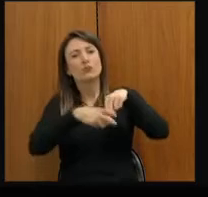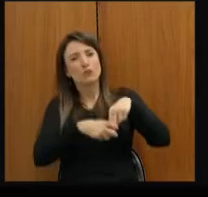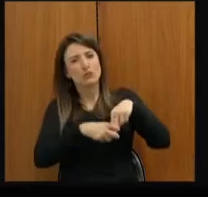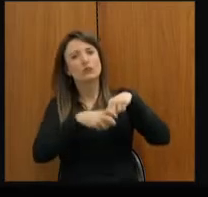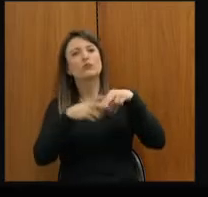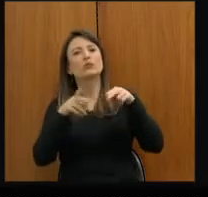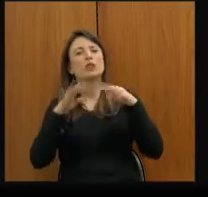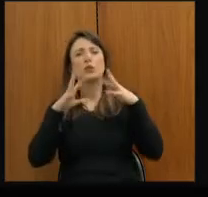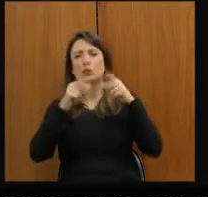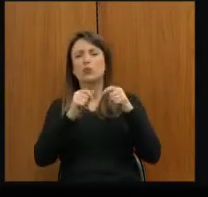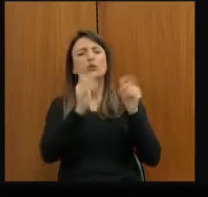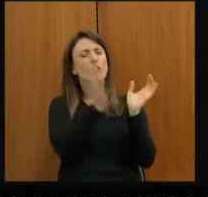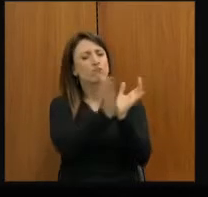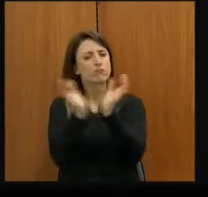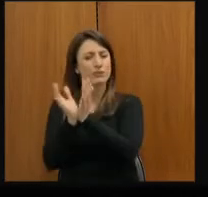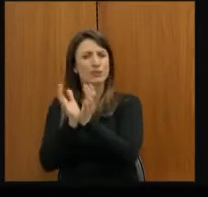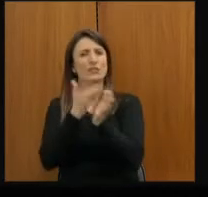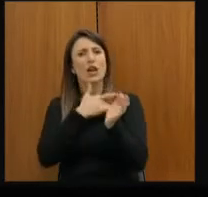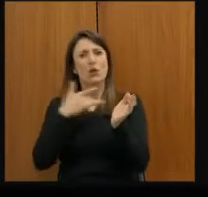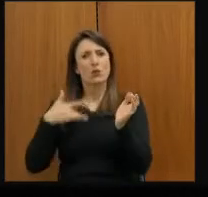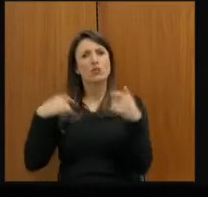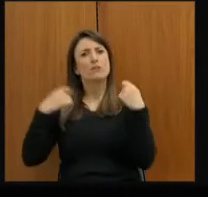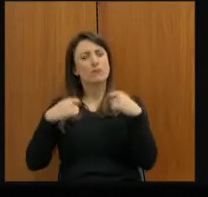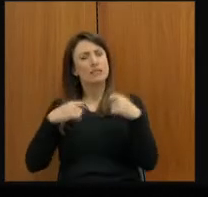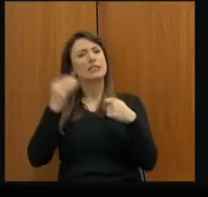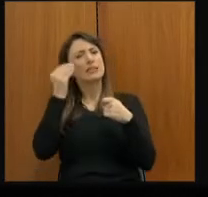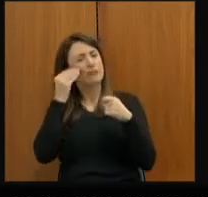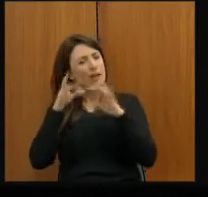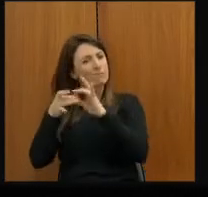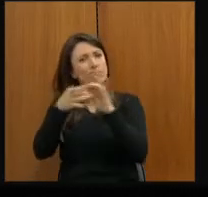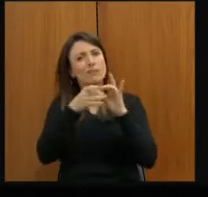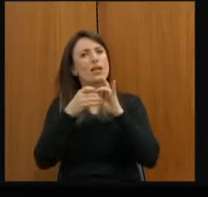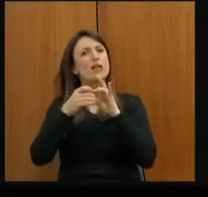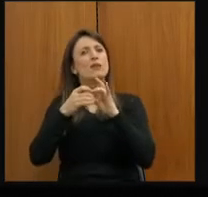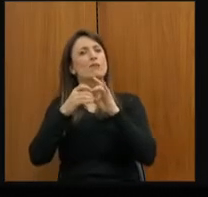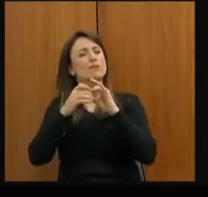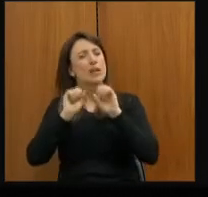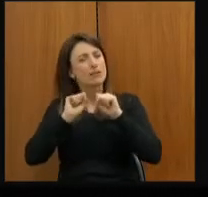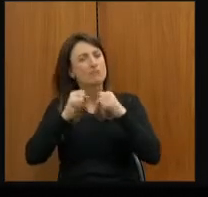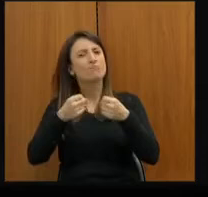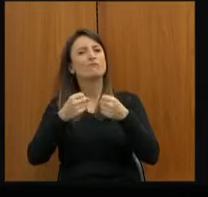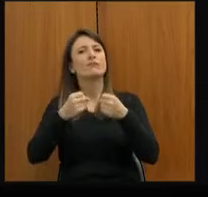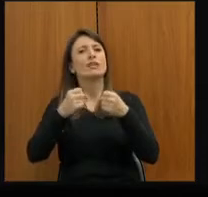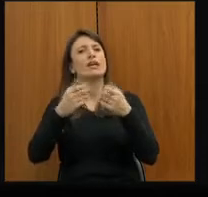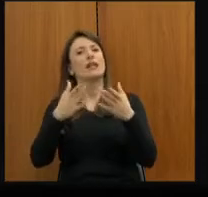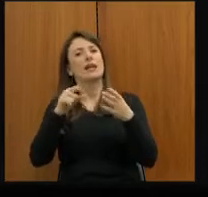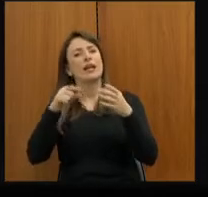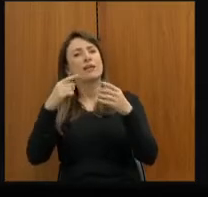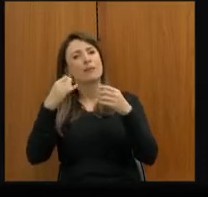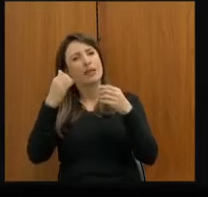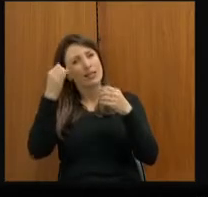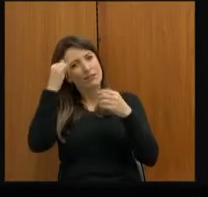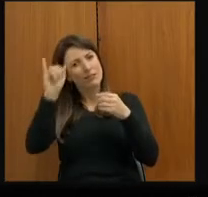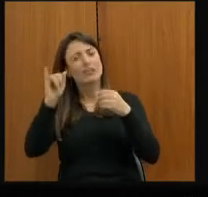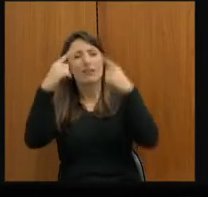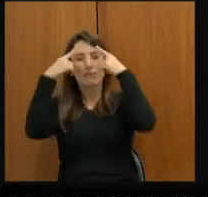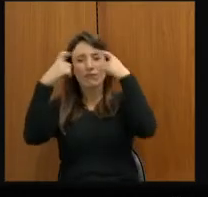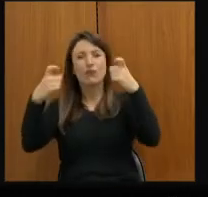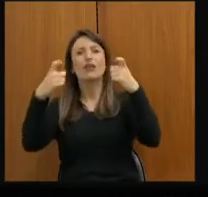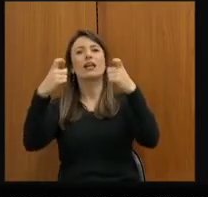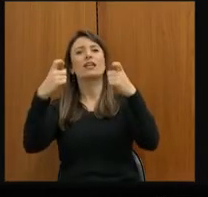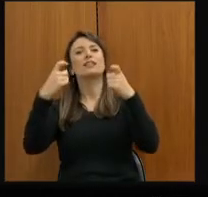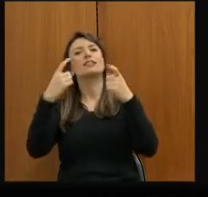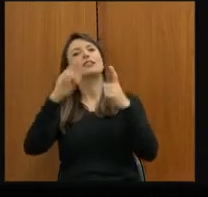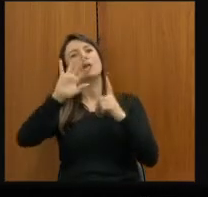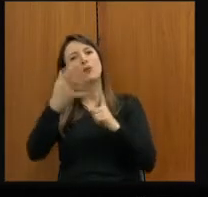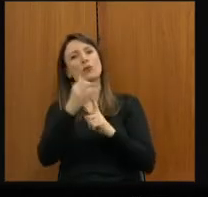violência contra a mulher a próximo da população quais estratégias da Saúde familiar relativamente à